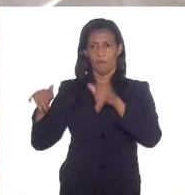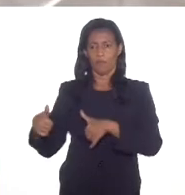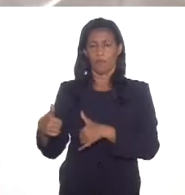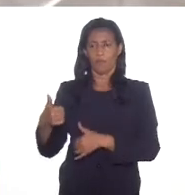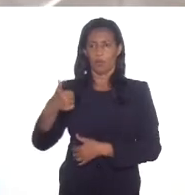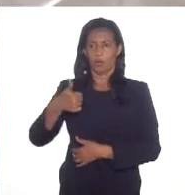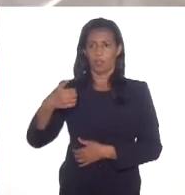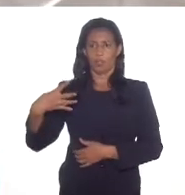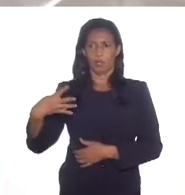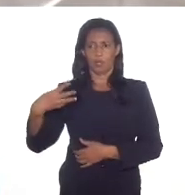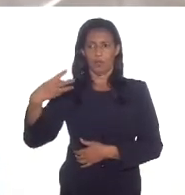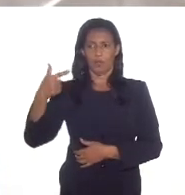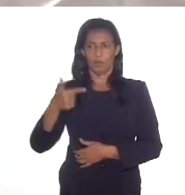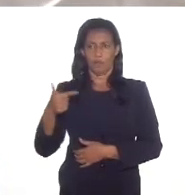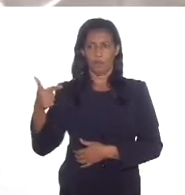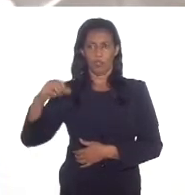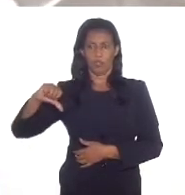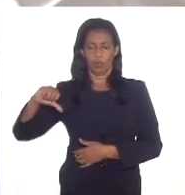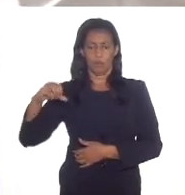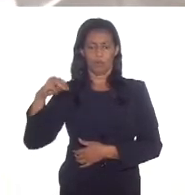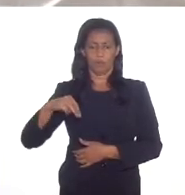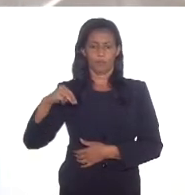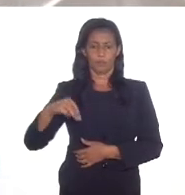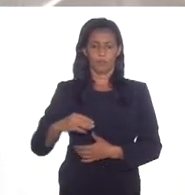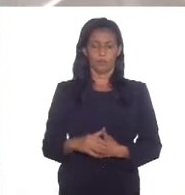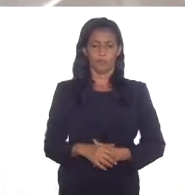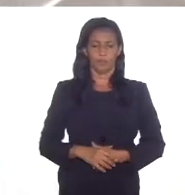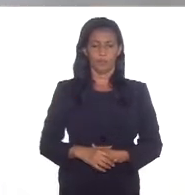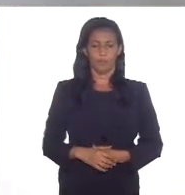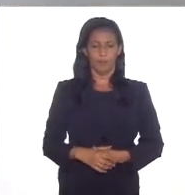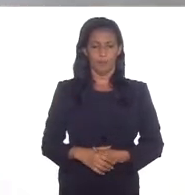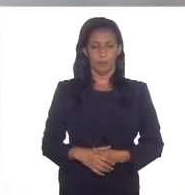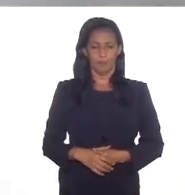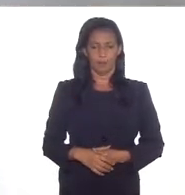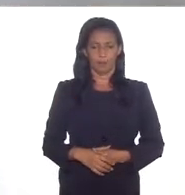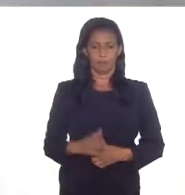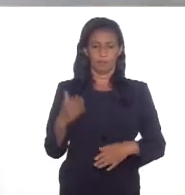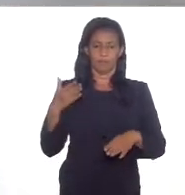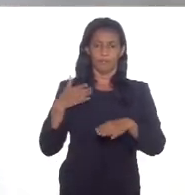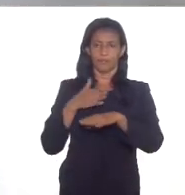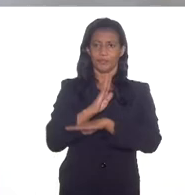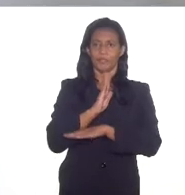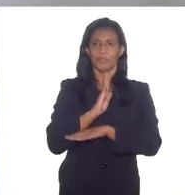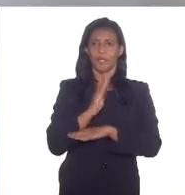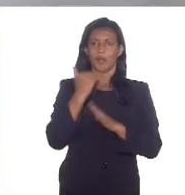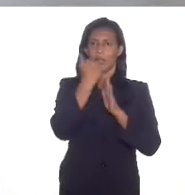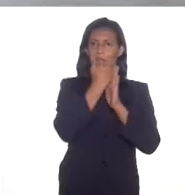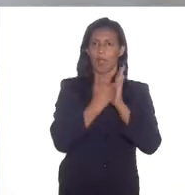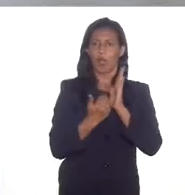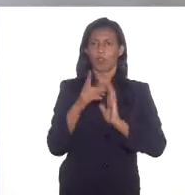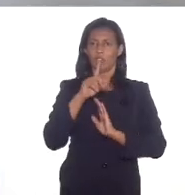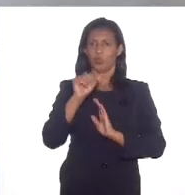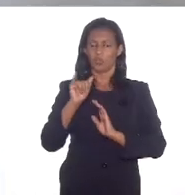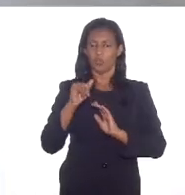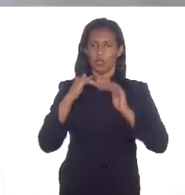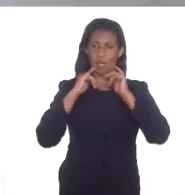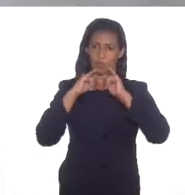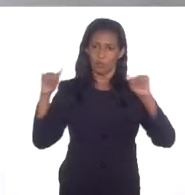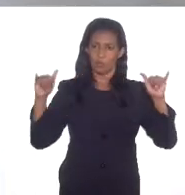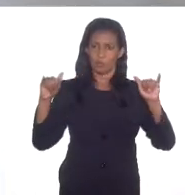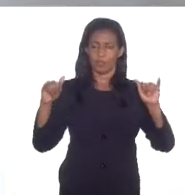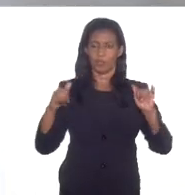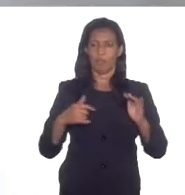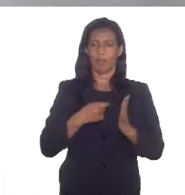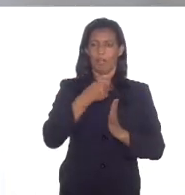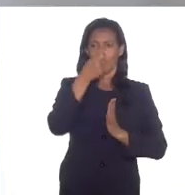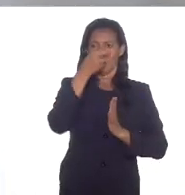às 14 horas e 29 minutos. E daí aprovada a ata, passa-se a ordem do dia. Anuncio. Redação